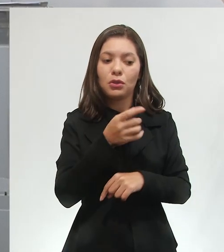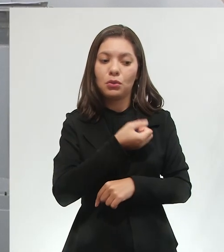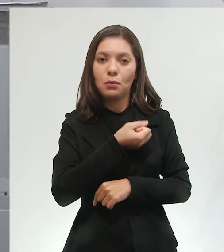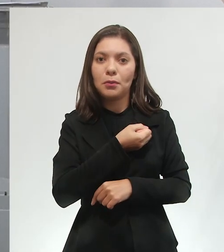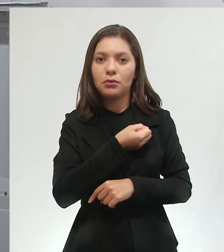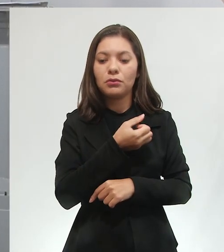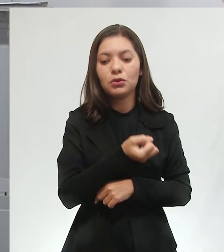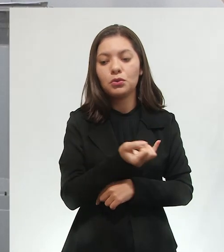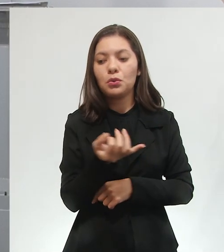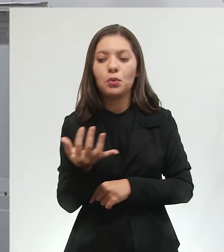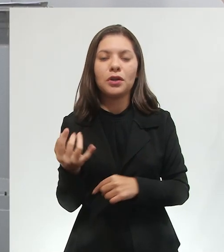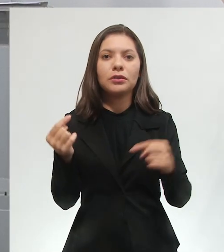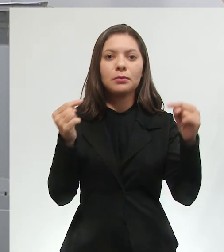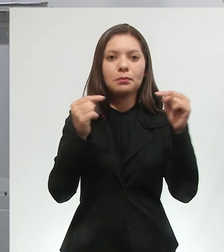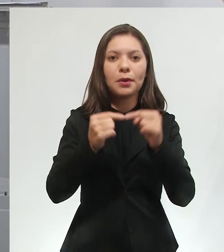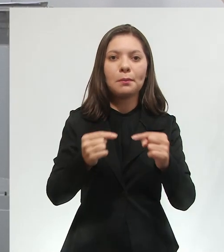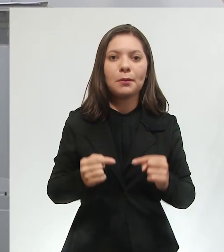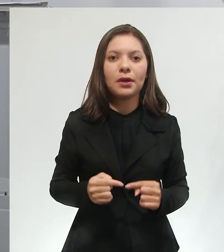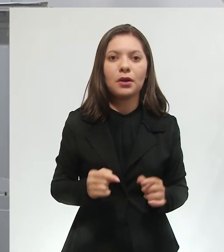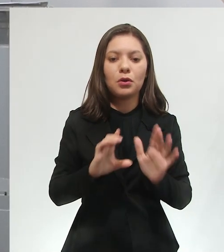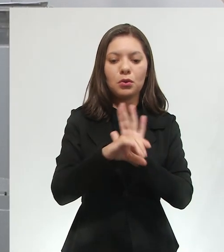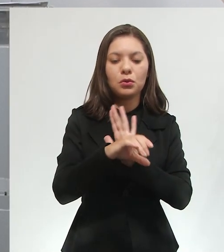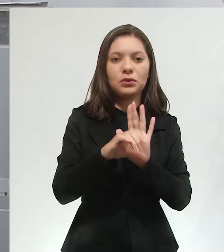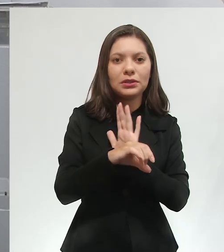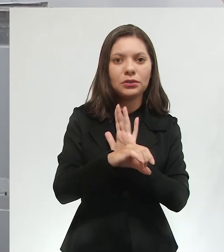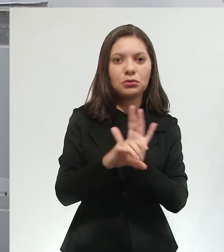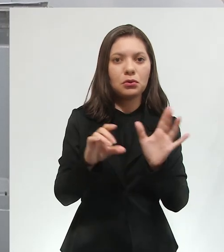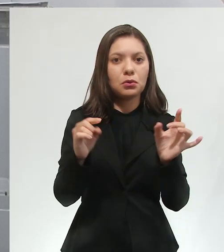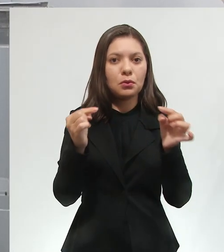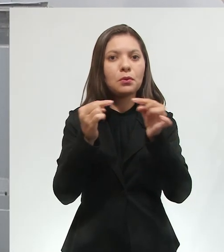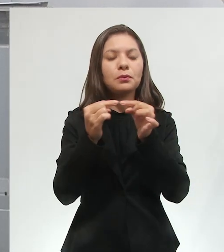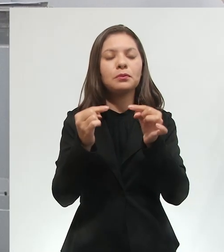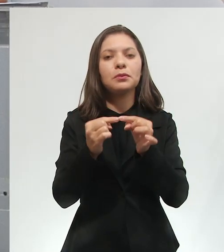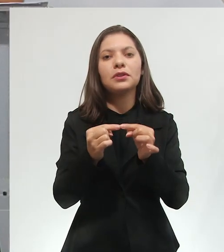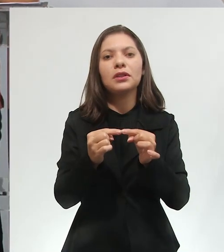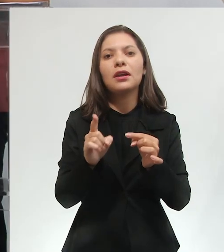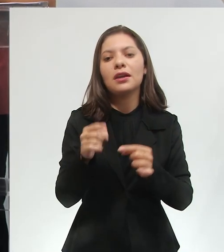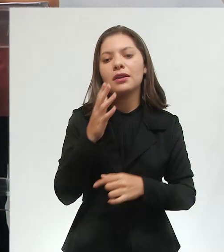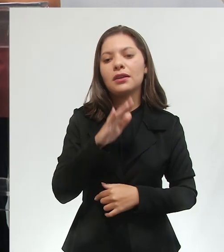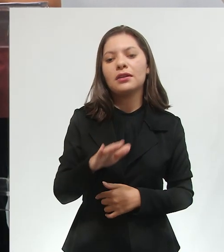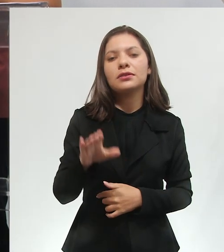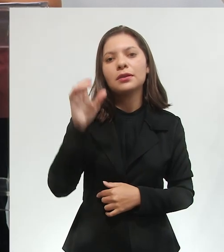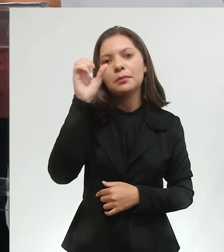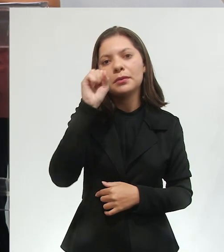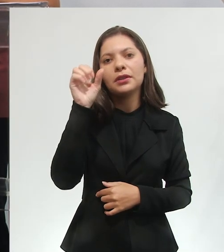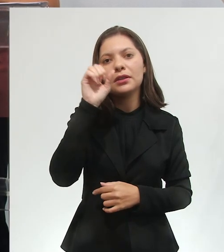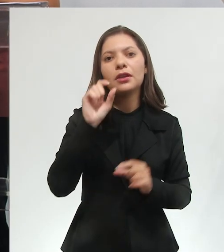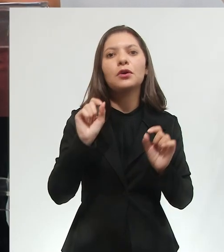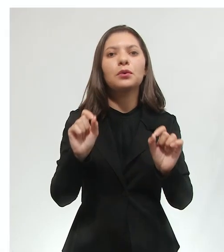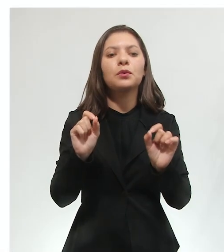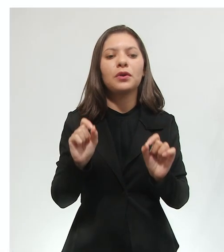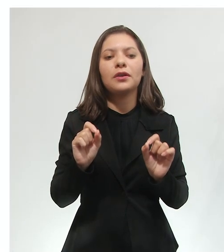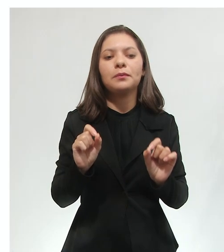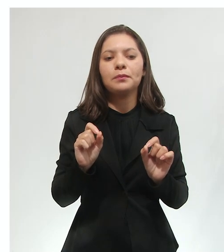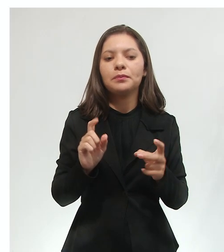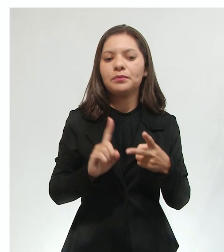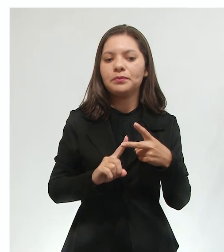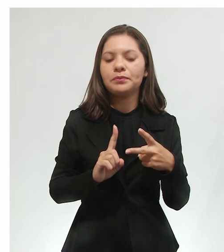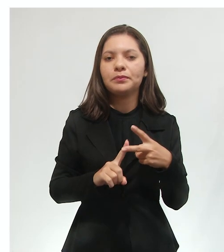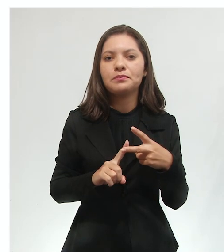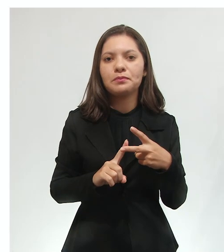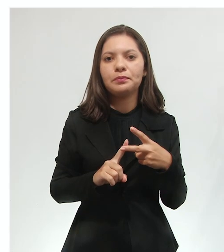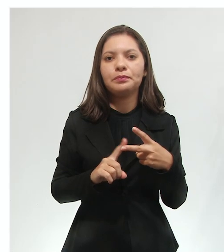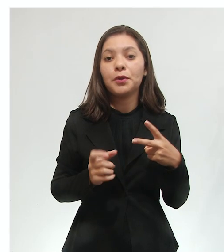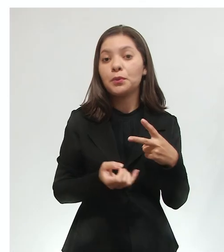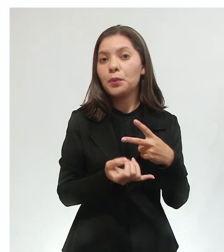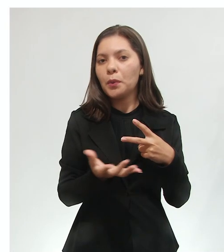esses dois conceitos estão juntos, a criança aprendeu o que nós chamamos de contagem. Aí nós vamos